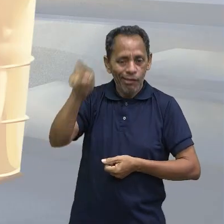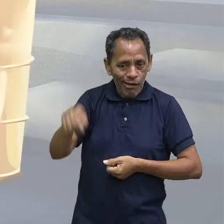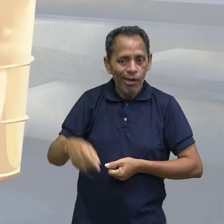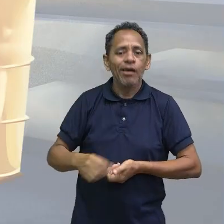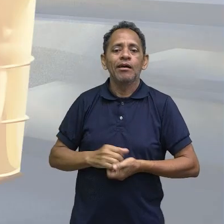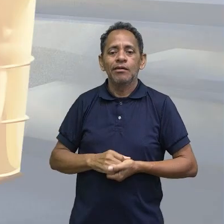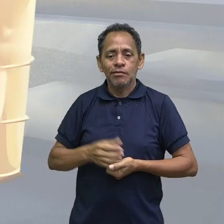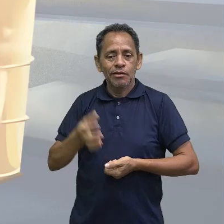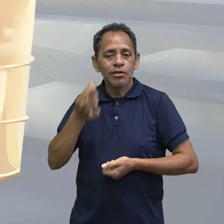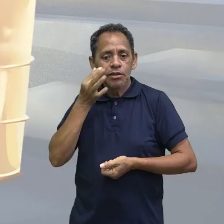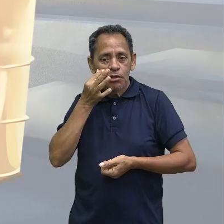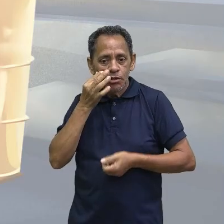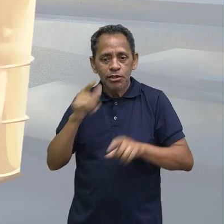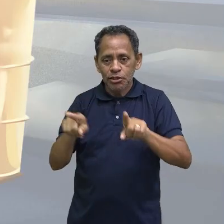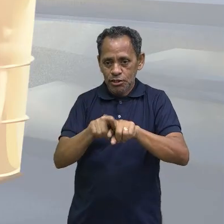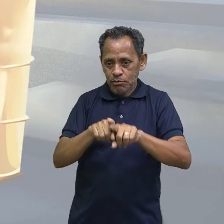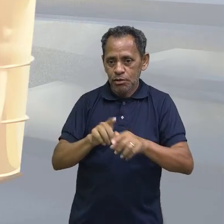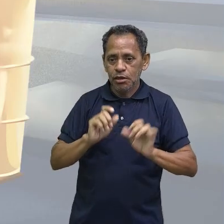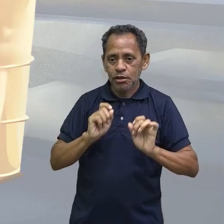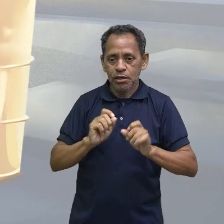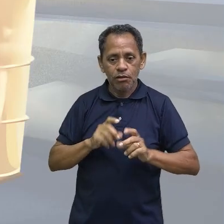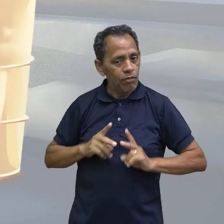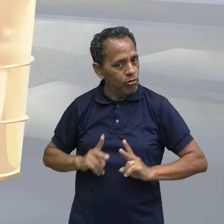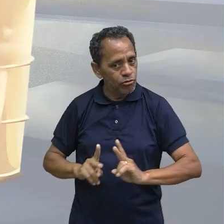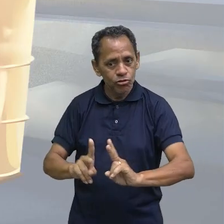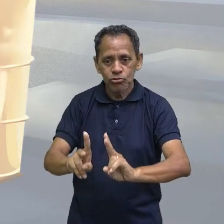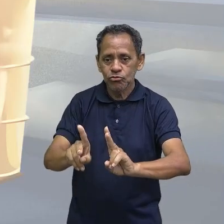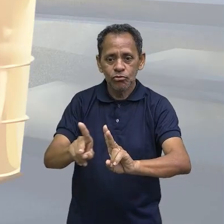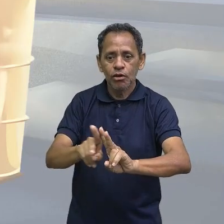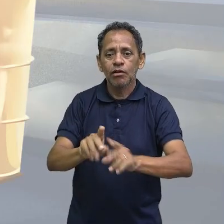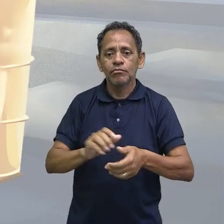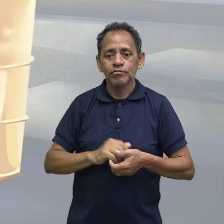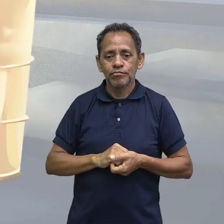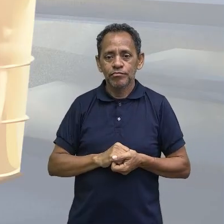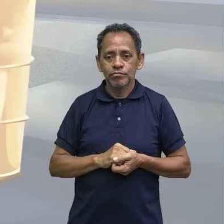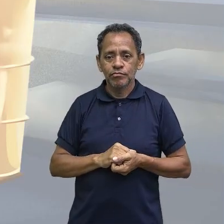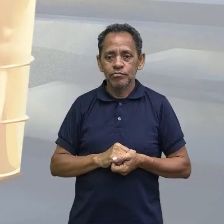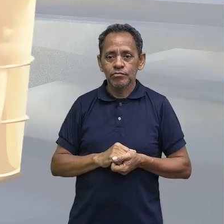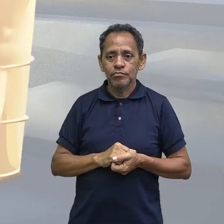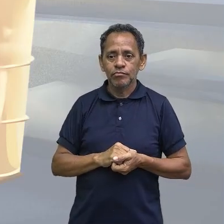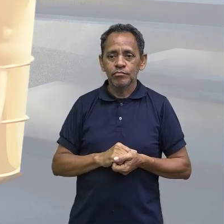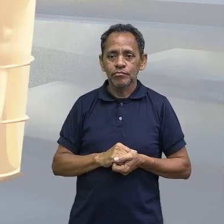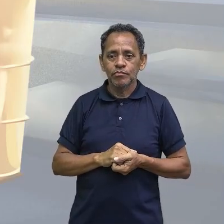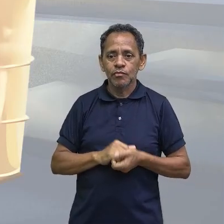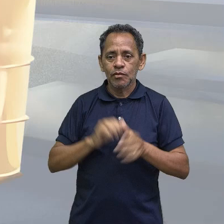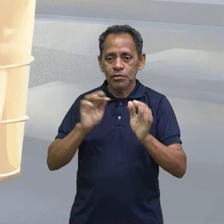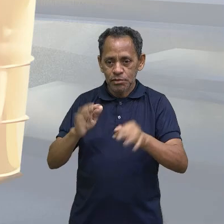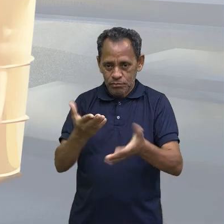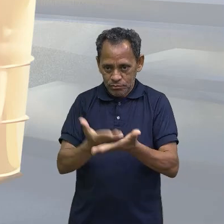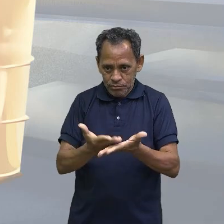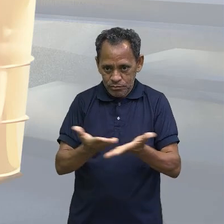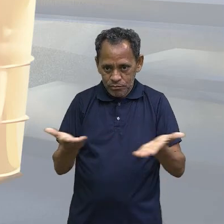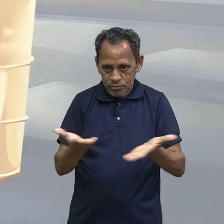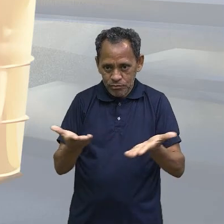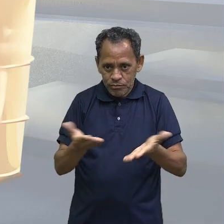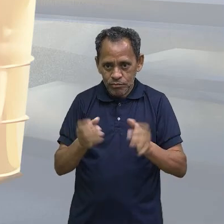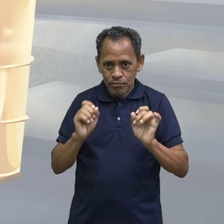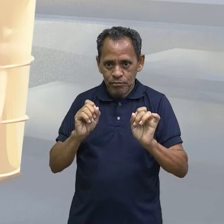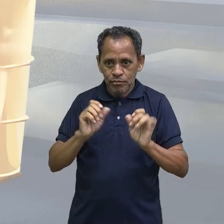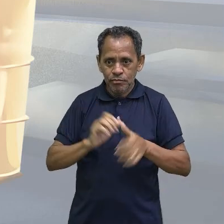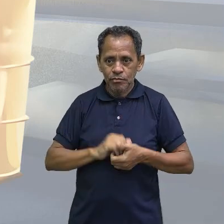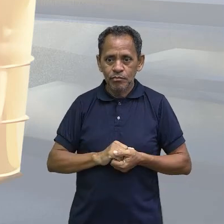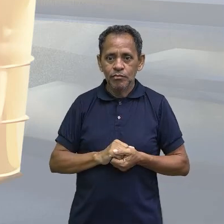material ainda está emitindo radiação, tá? Então, olha só, para a gente finalizar aqui a aula de hoje, né, reforçando